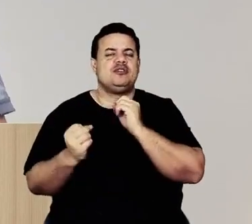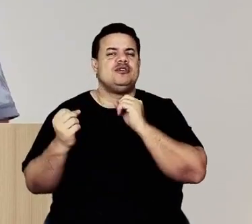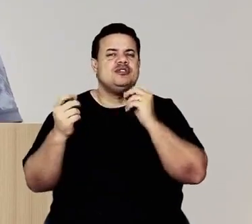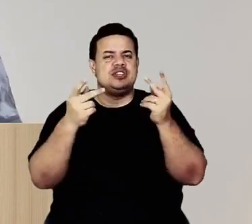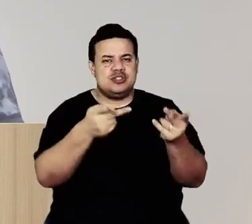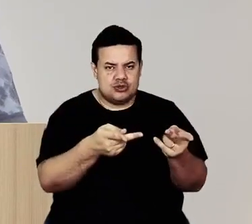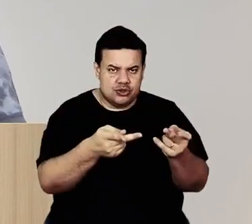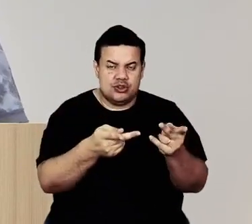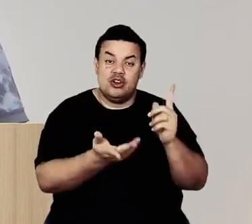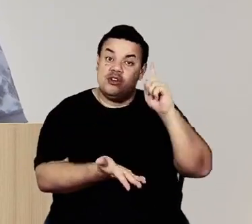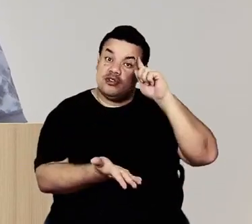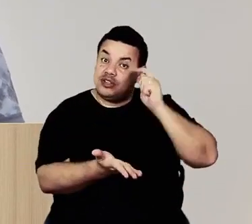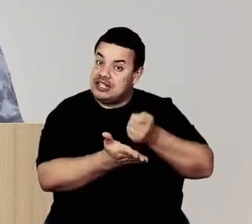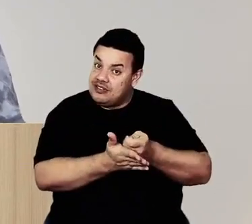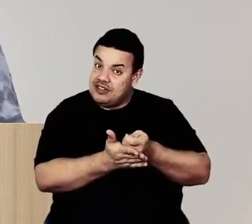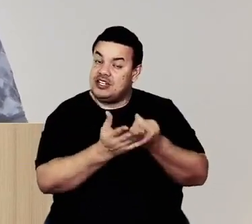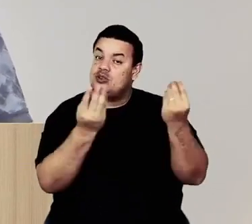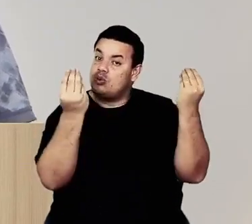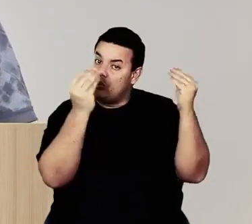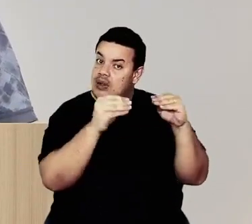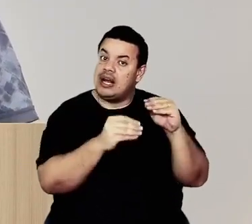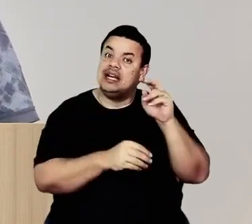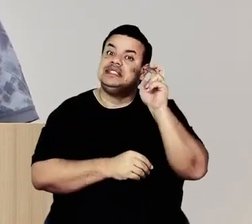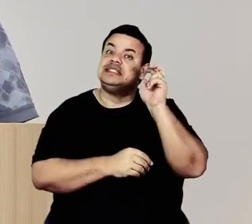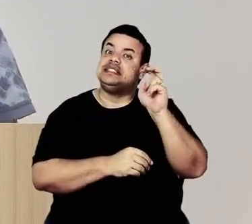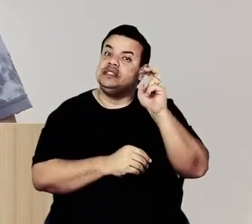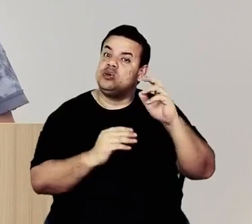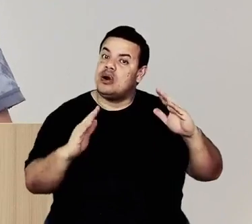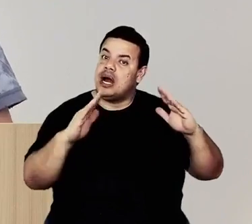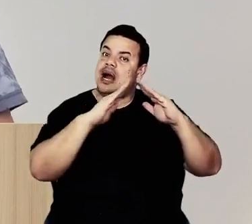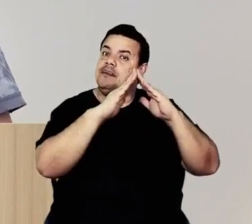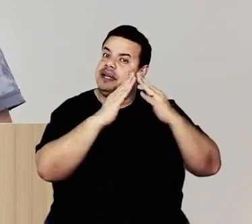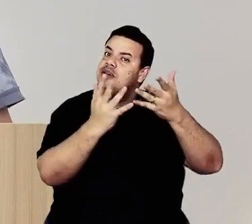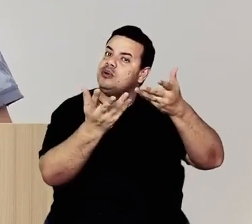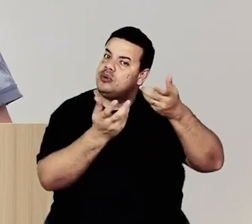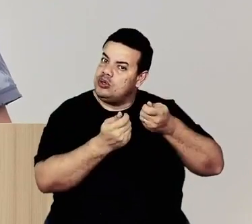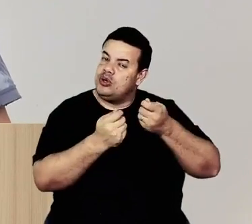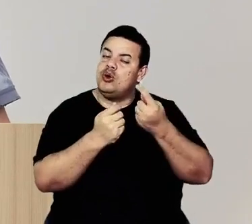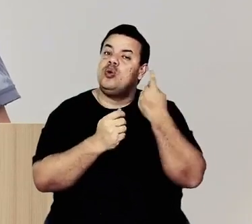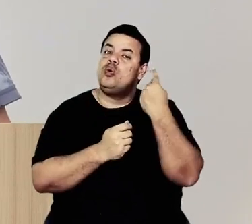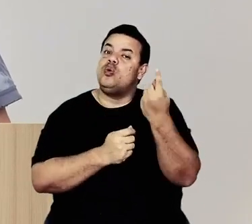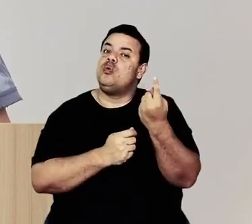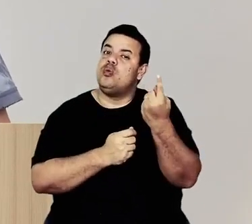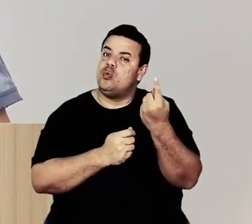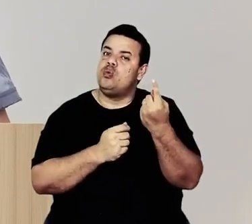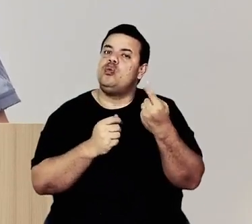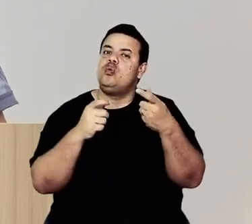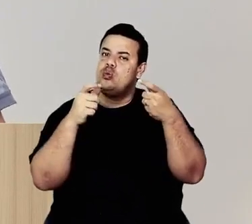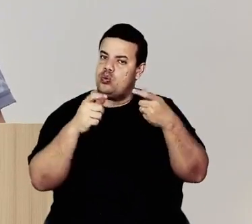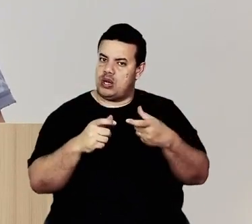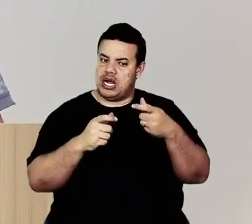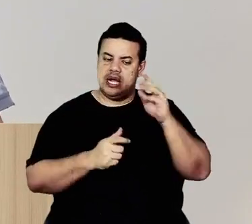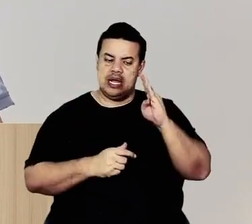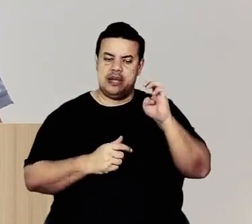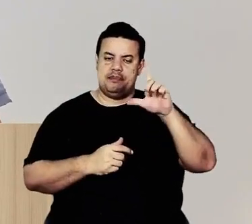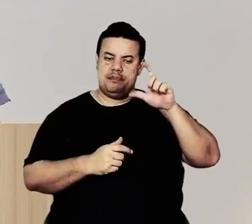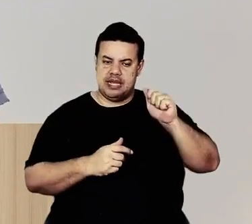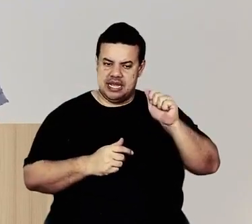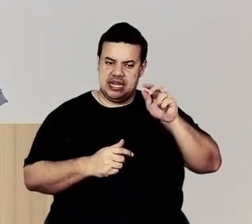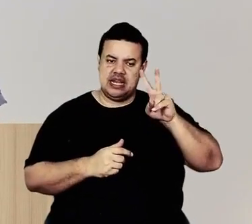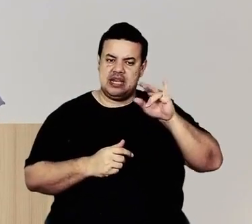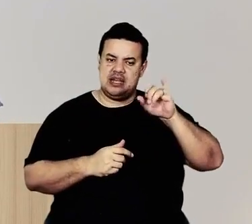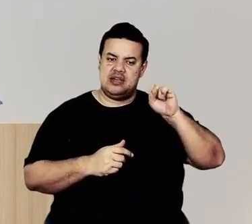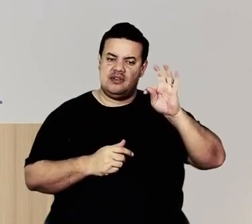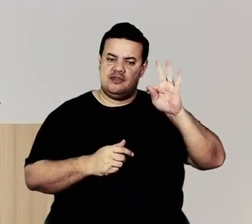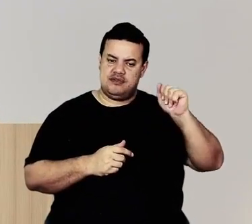instalados cinco abrigos do nosso município um abrigo Mireli Vai ser lá em Bela Vista vai ser ali próximo aos